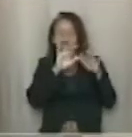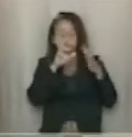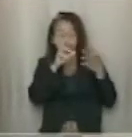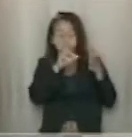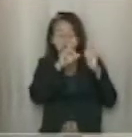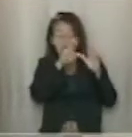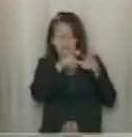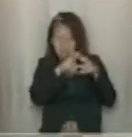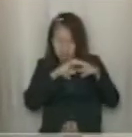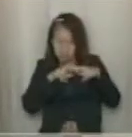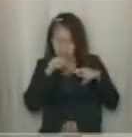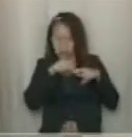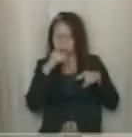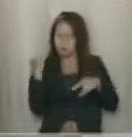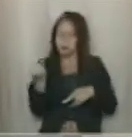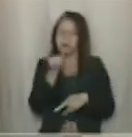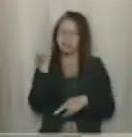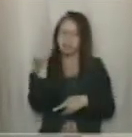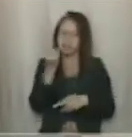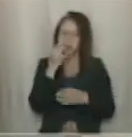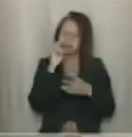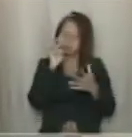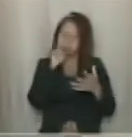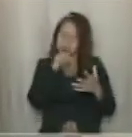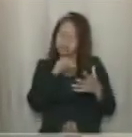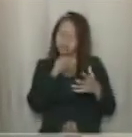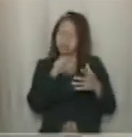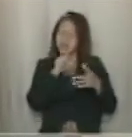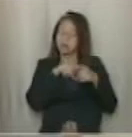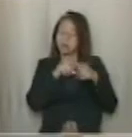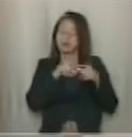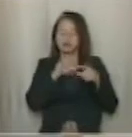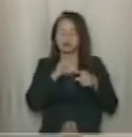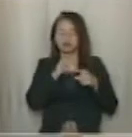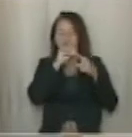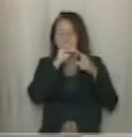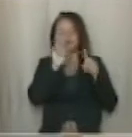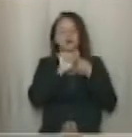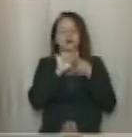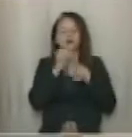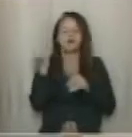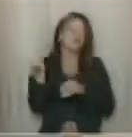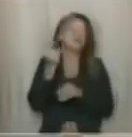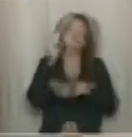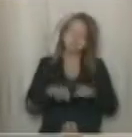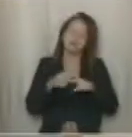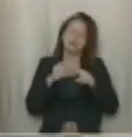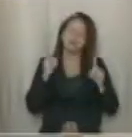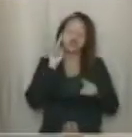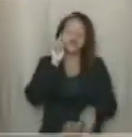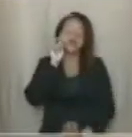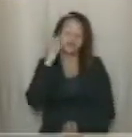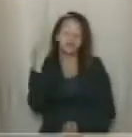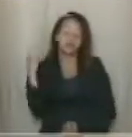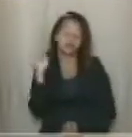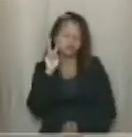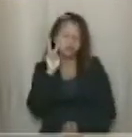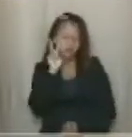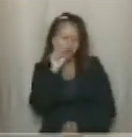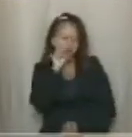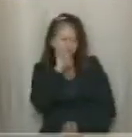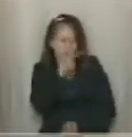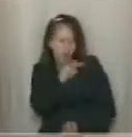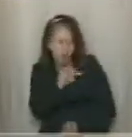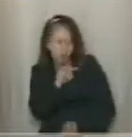são requerimentos importantíssimos. E aí eu queria destacar também, vereadora, como é importante o olhar de uma mulher. E você foi além, você não